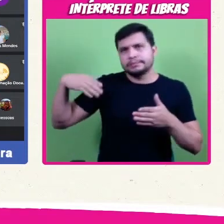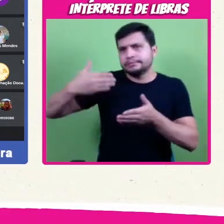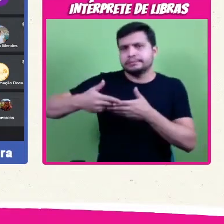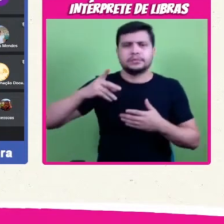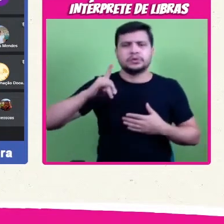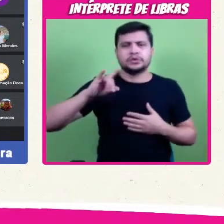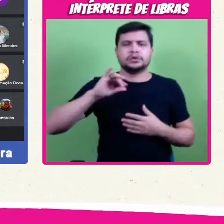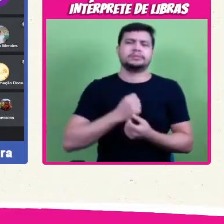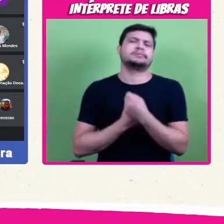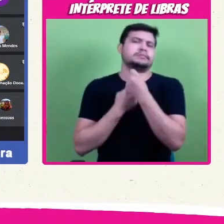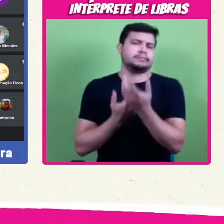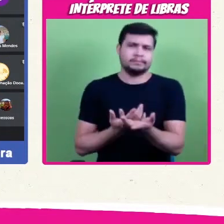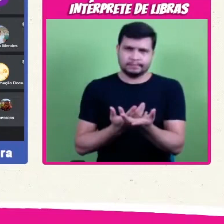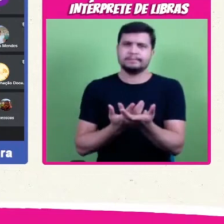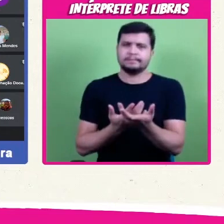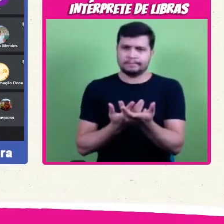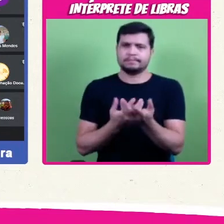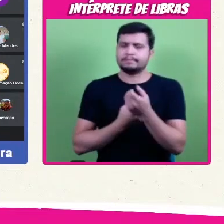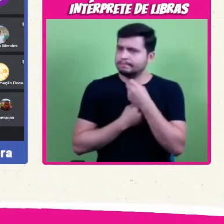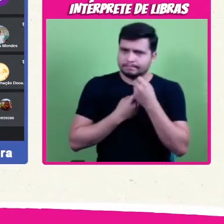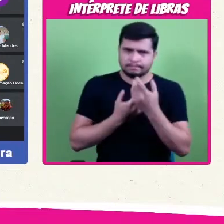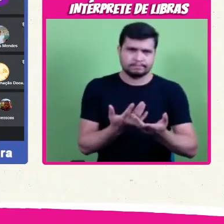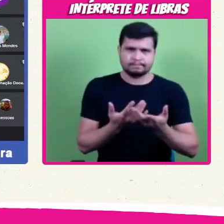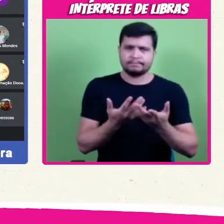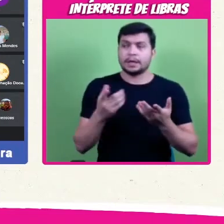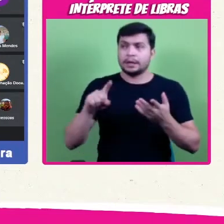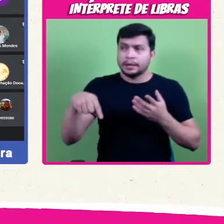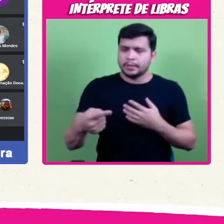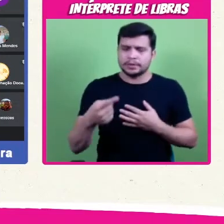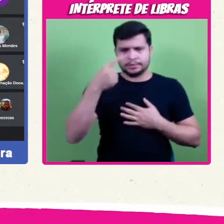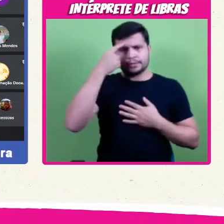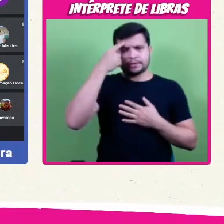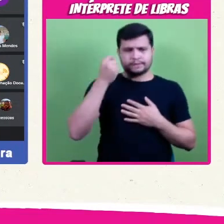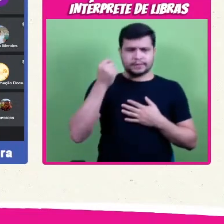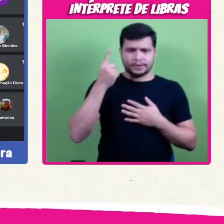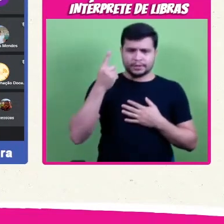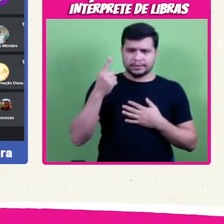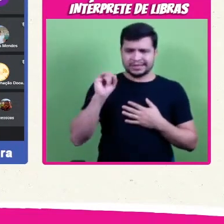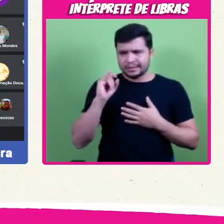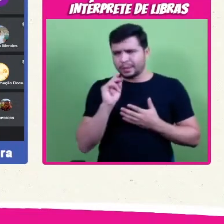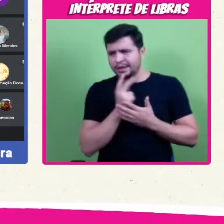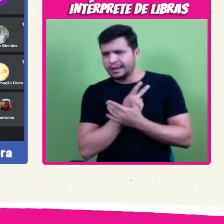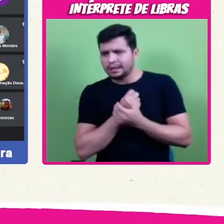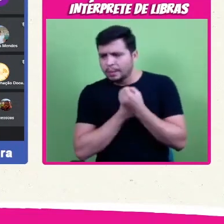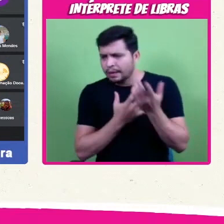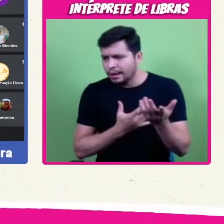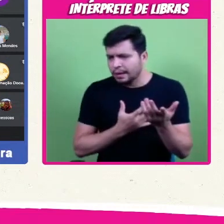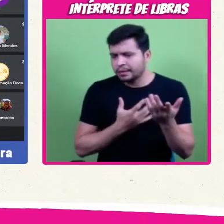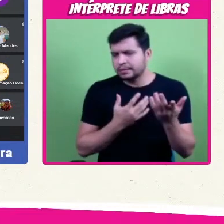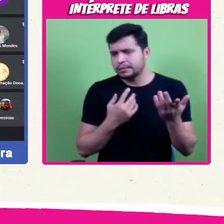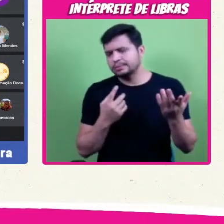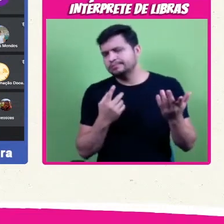fora ele tem aquele medo, né? E agora, será que eu fiz errado em contar? Né? O filme ele deixa